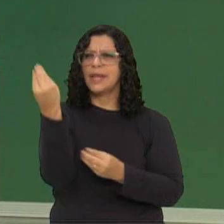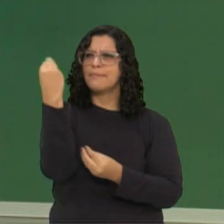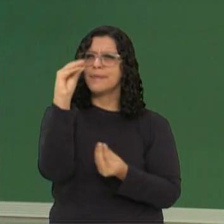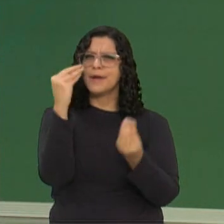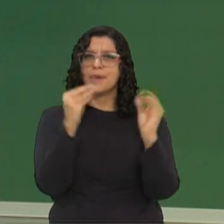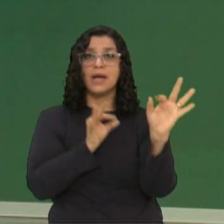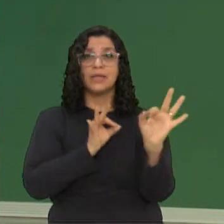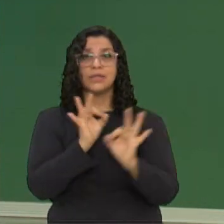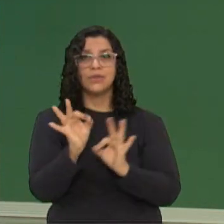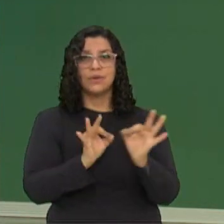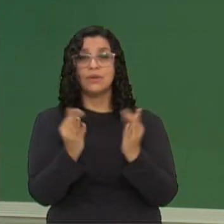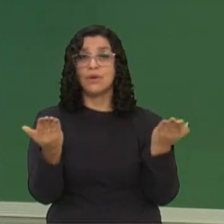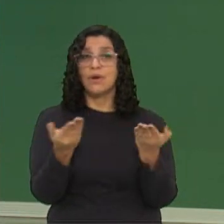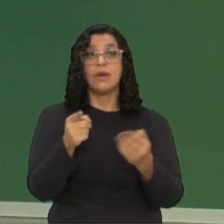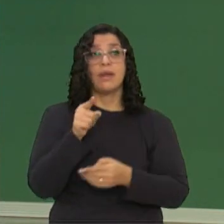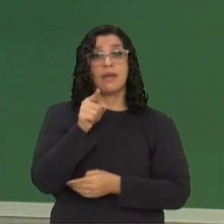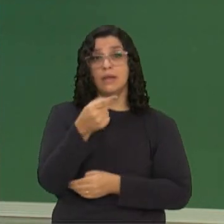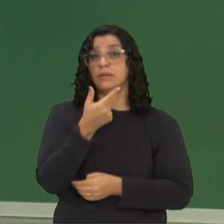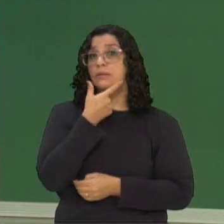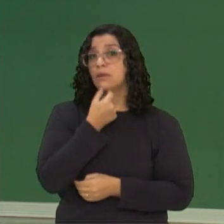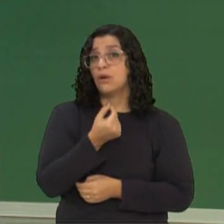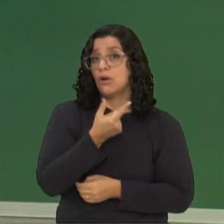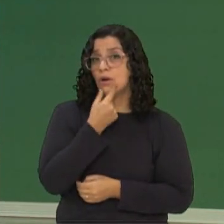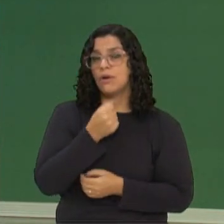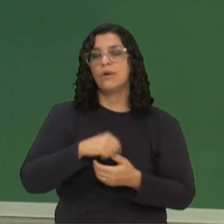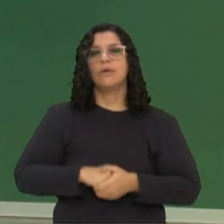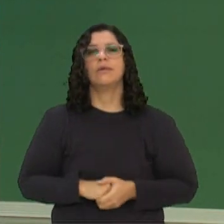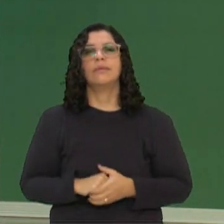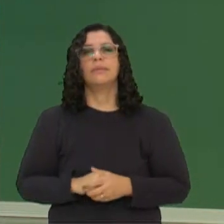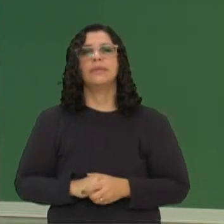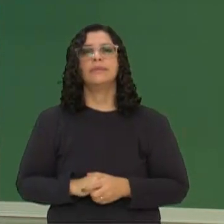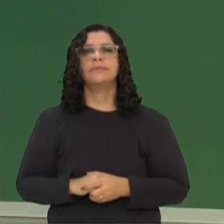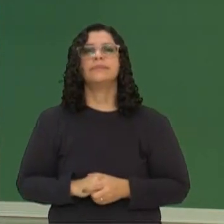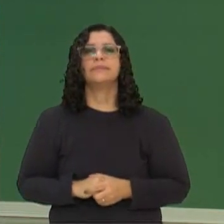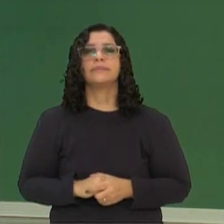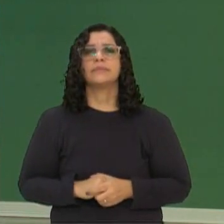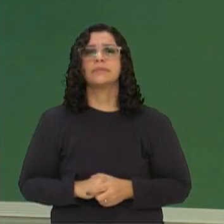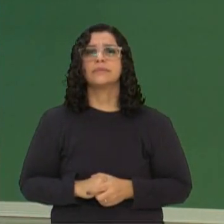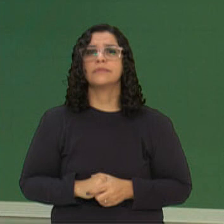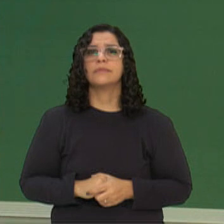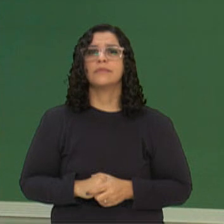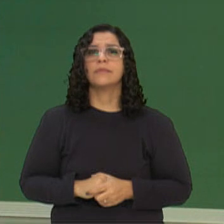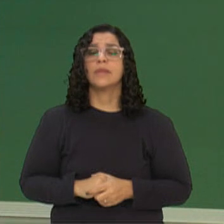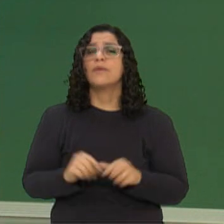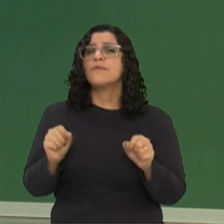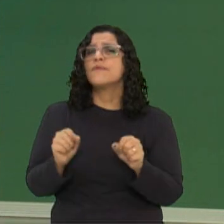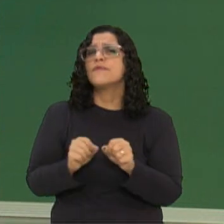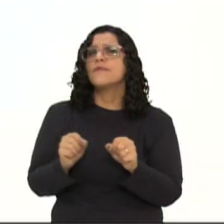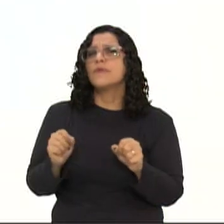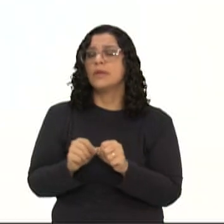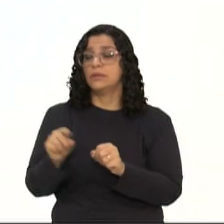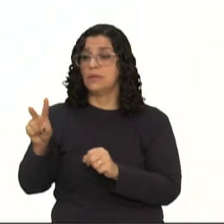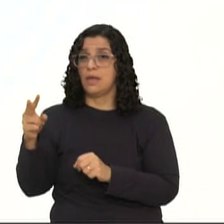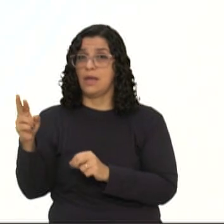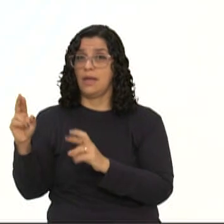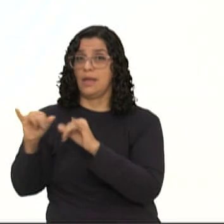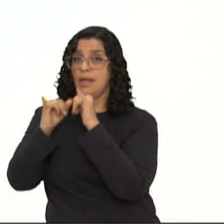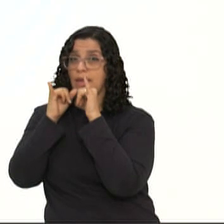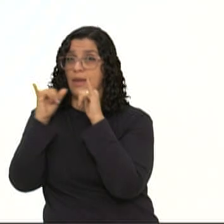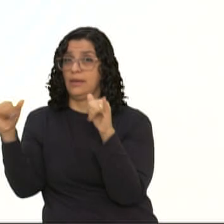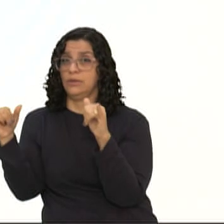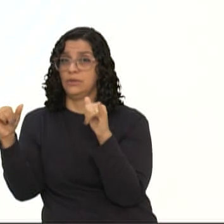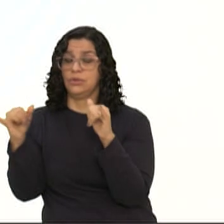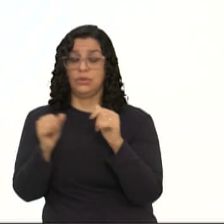Oersted, e a partir desse físico aqui é que uniu a eletricidade ao